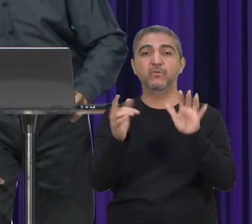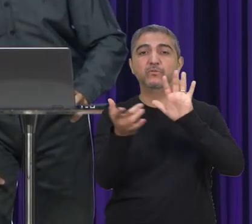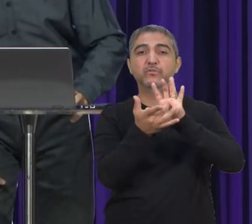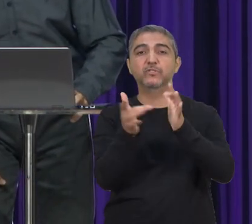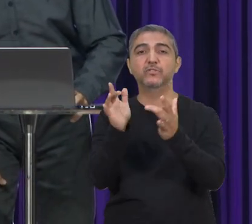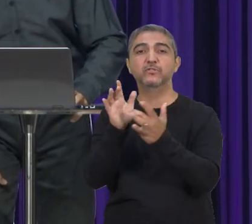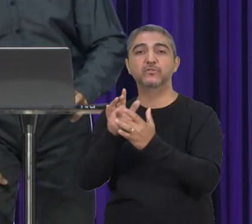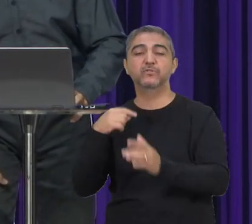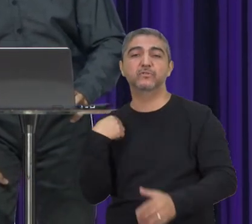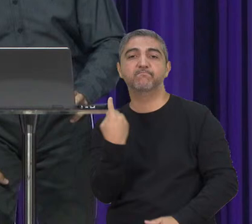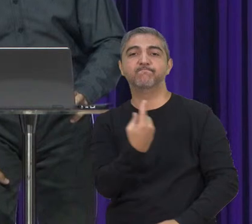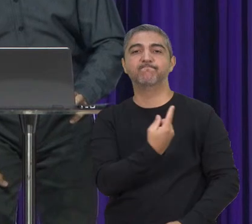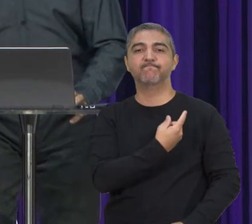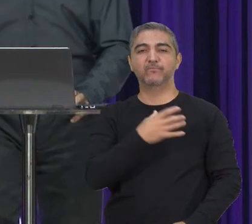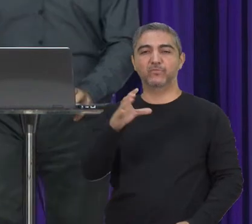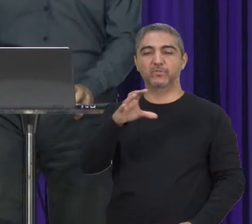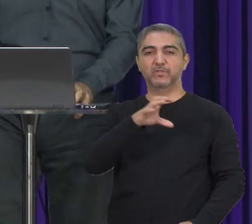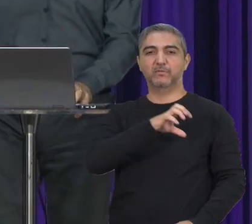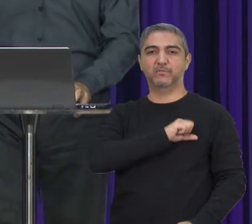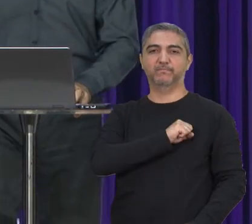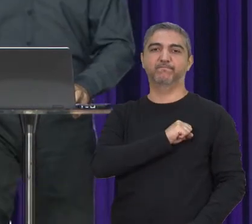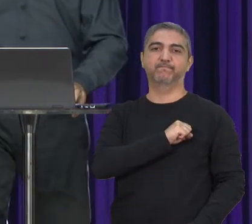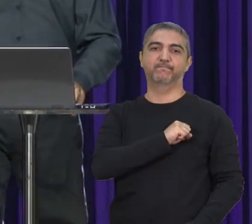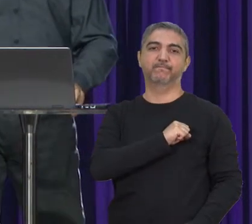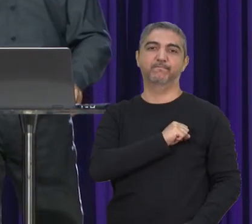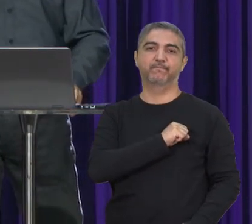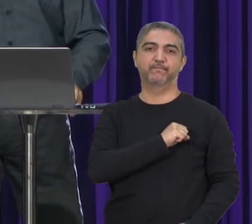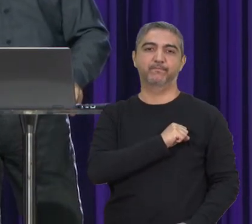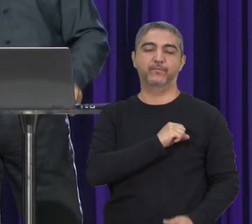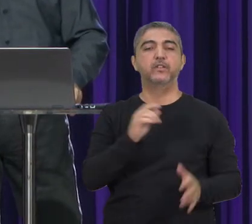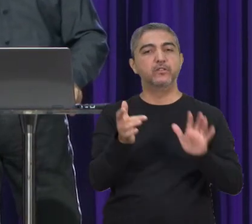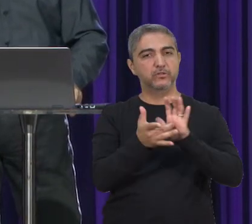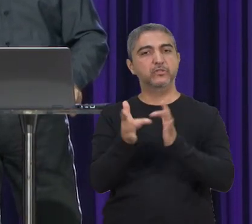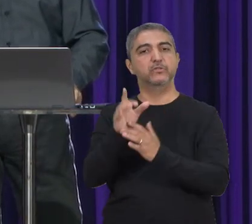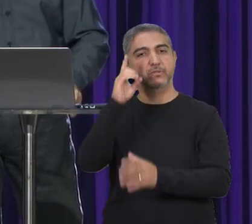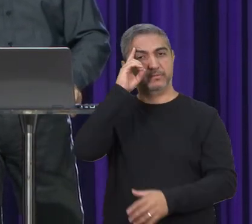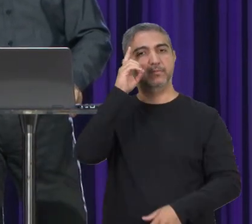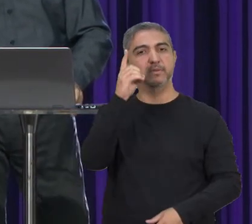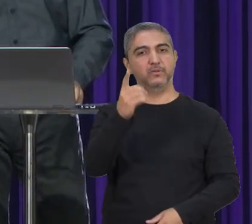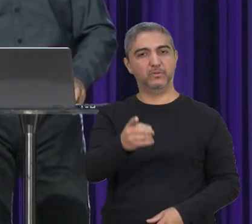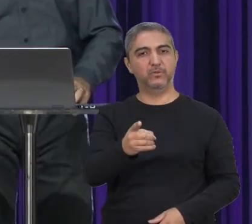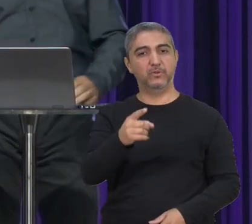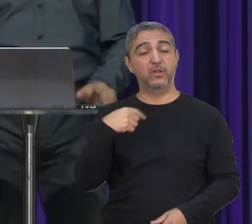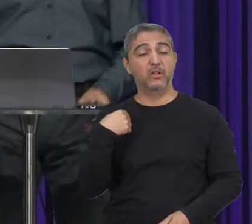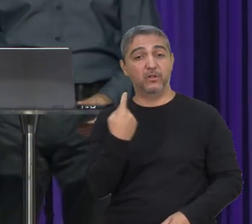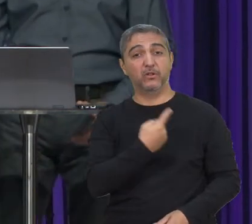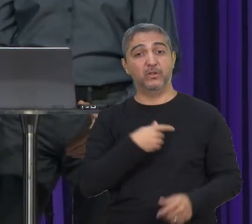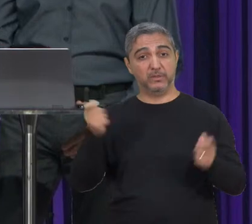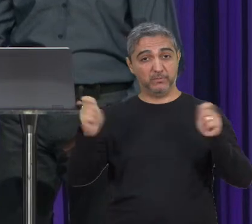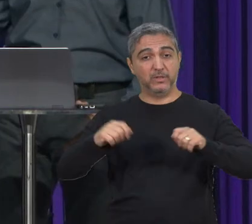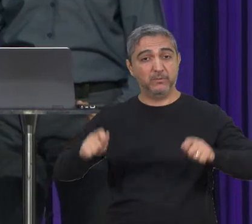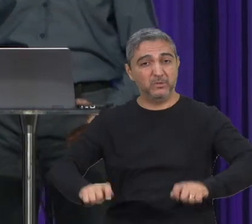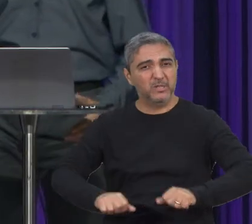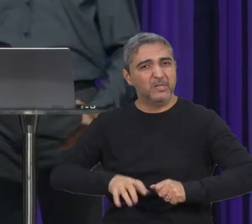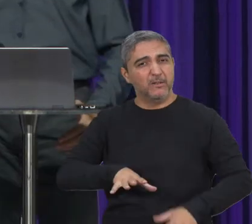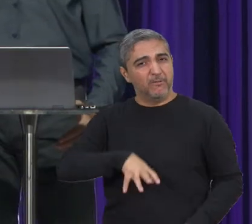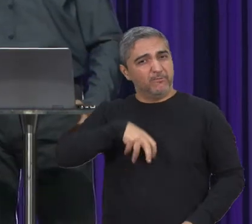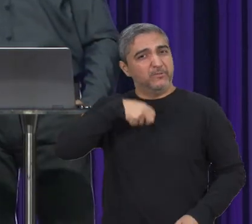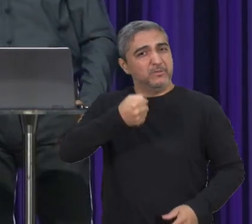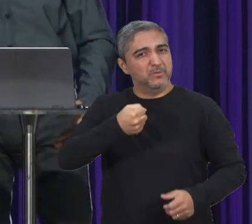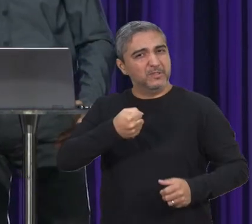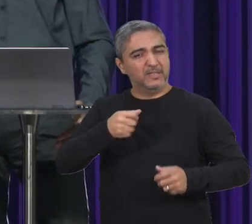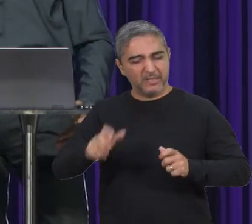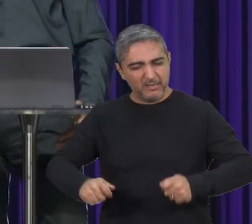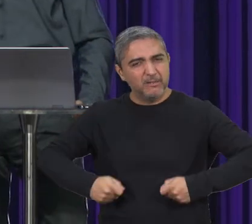isso. Nós até podemos nos esforçar, mas infelizmente a realidade é que